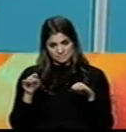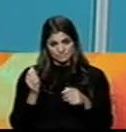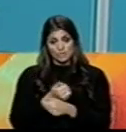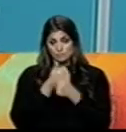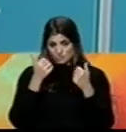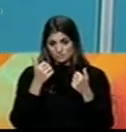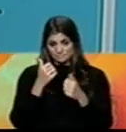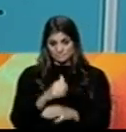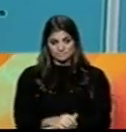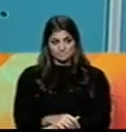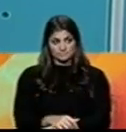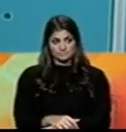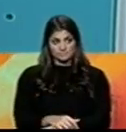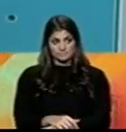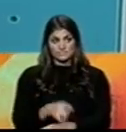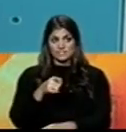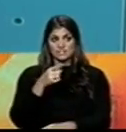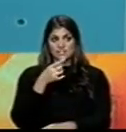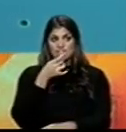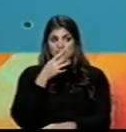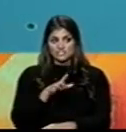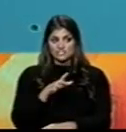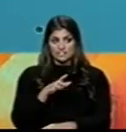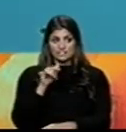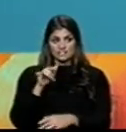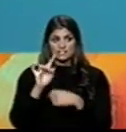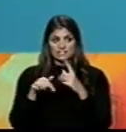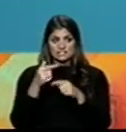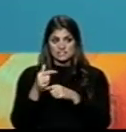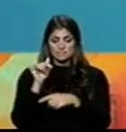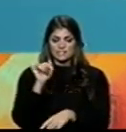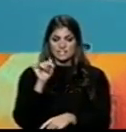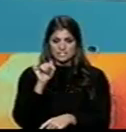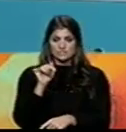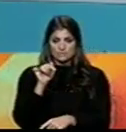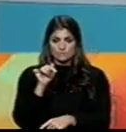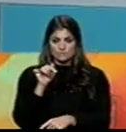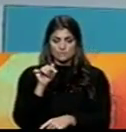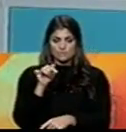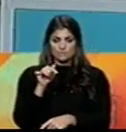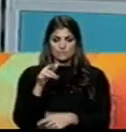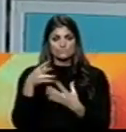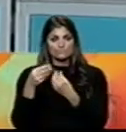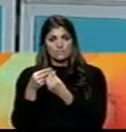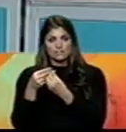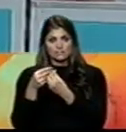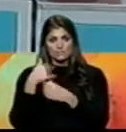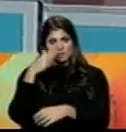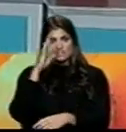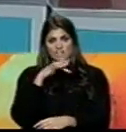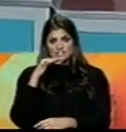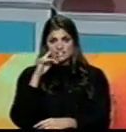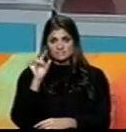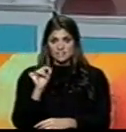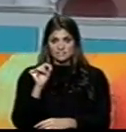Jorge. Vamos soltá-los. Eles têm sempre esta tendência para se unir. Mas eu acho que ficam engraçados, já